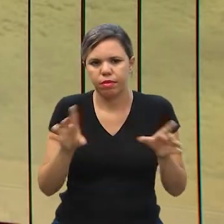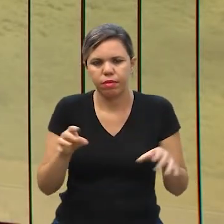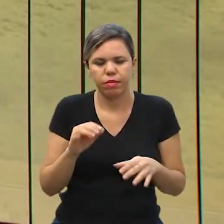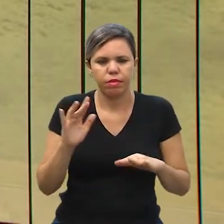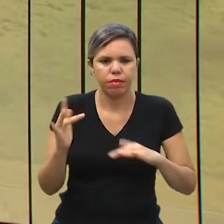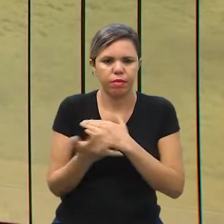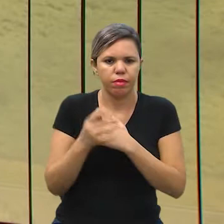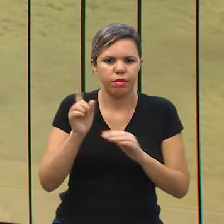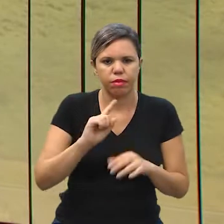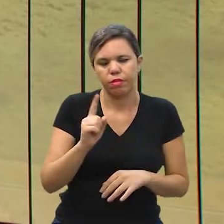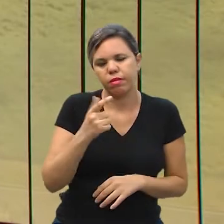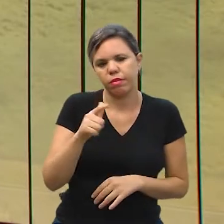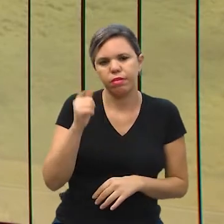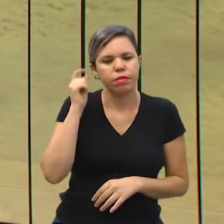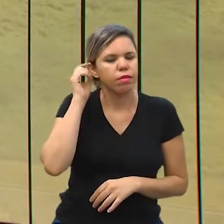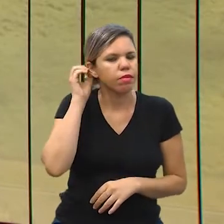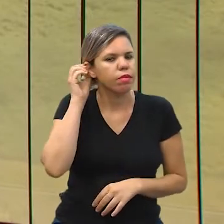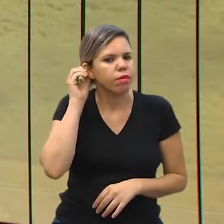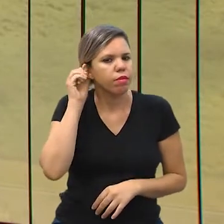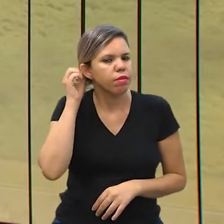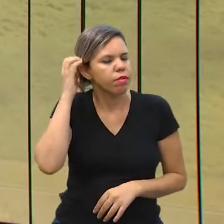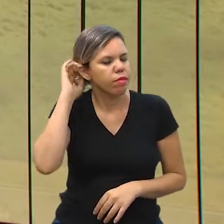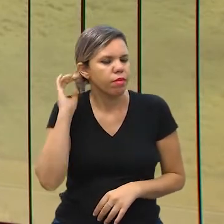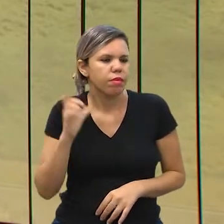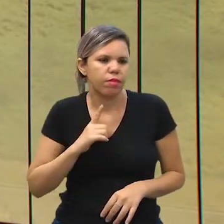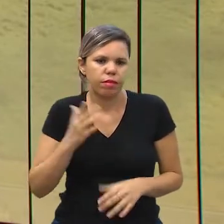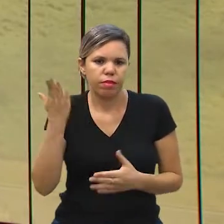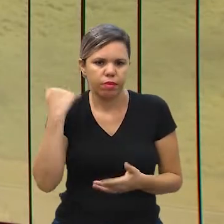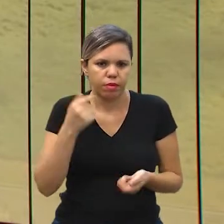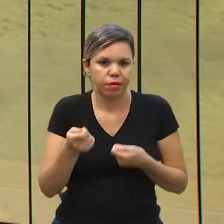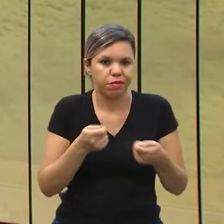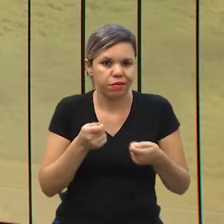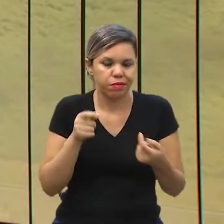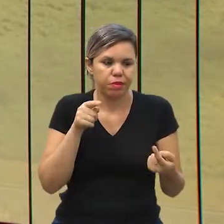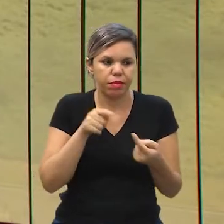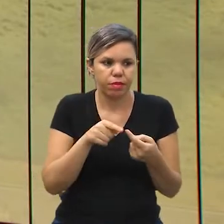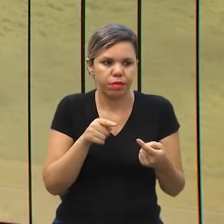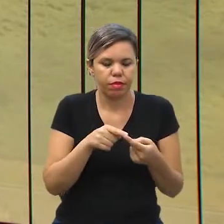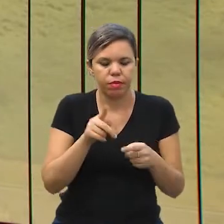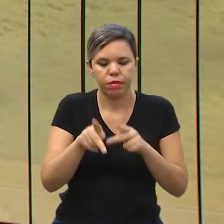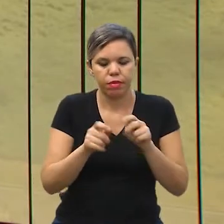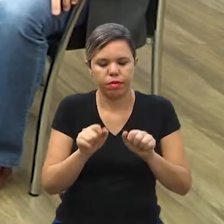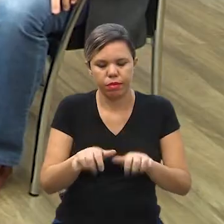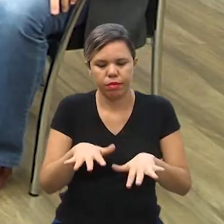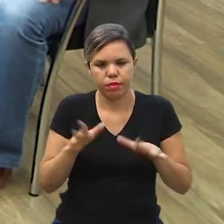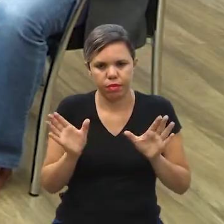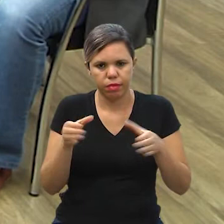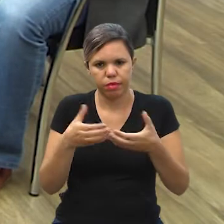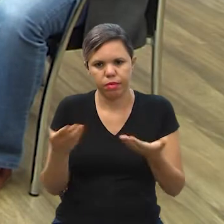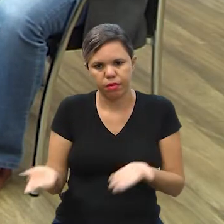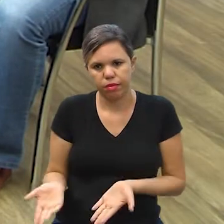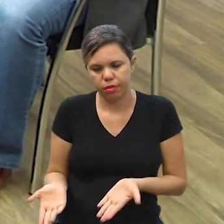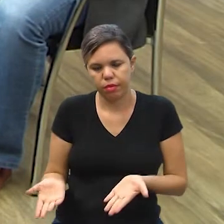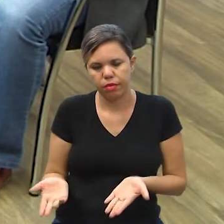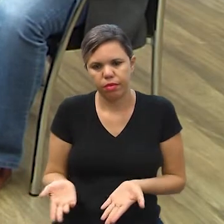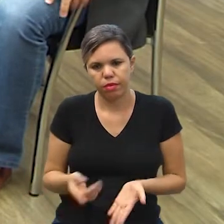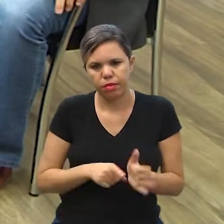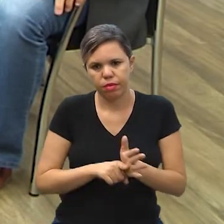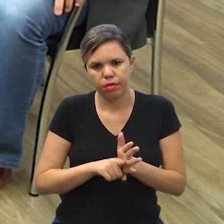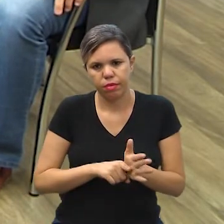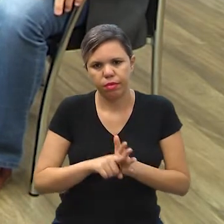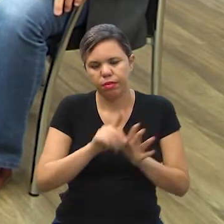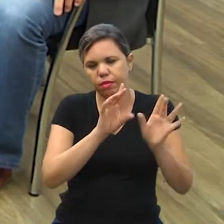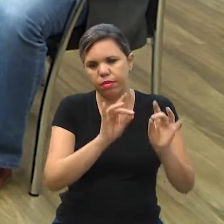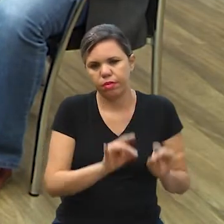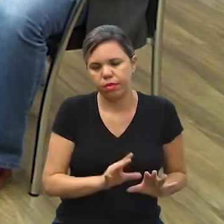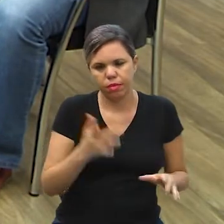temos autonomia nas redes sociais não as redes sociais nós temos que saber que é tudo direcionado a um público exato através de